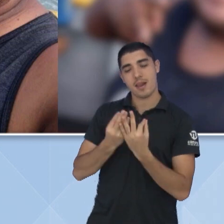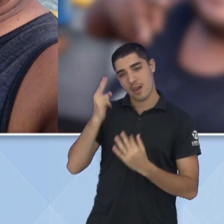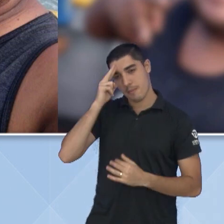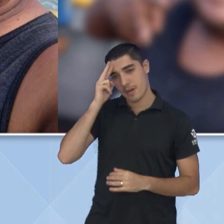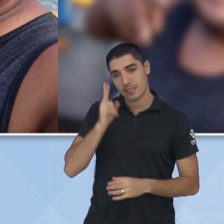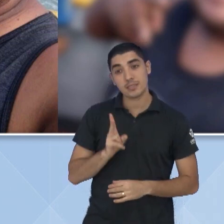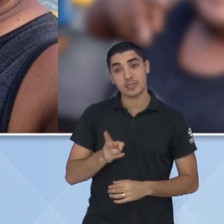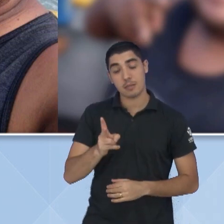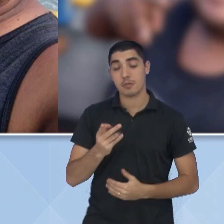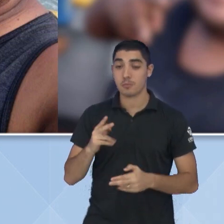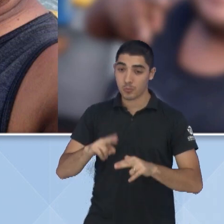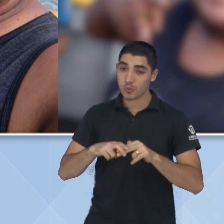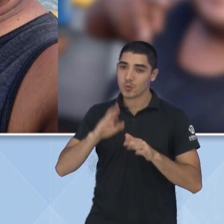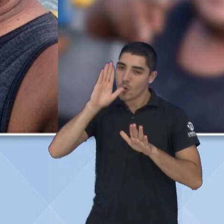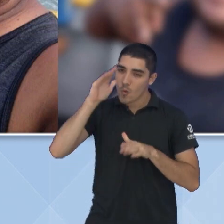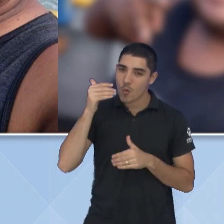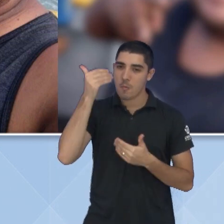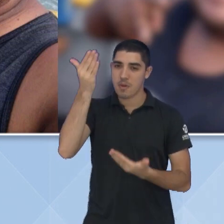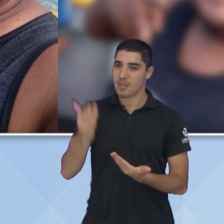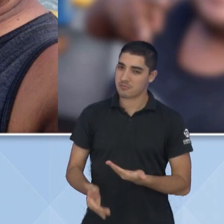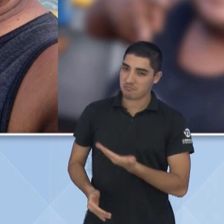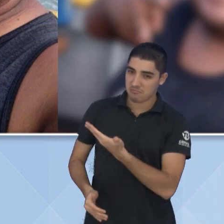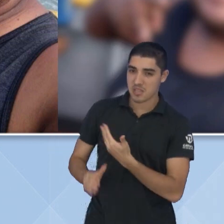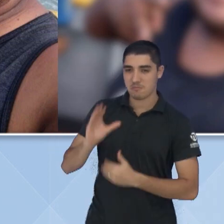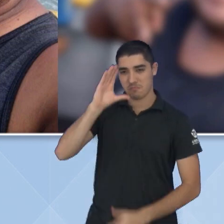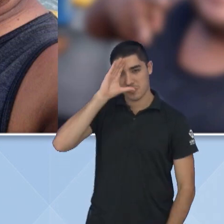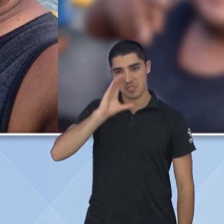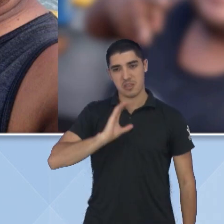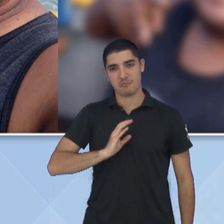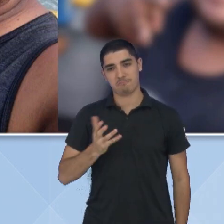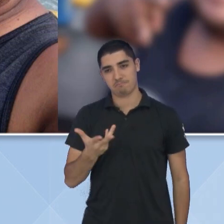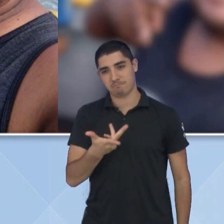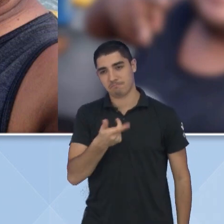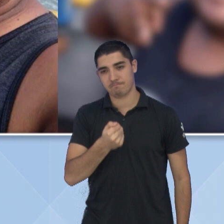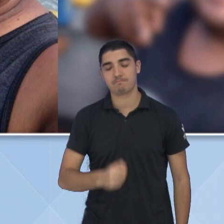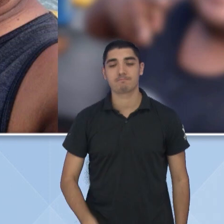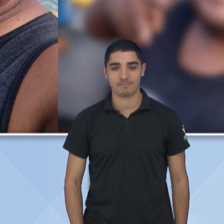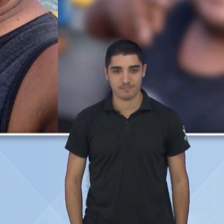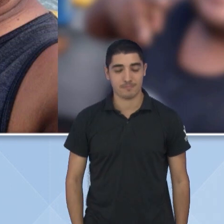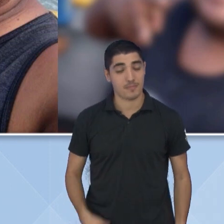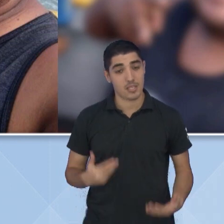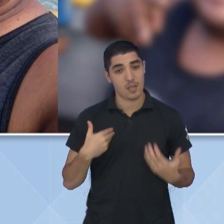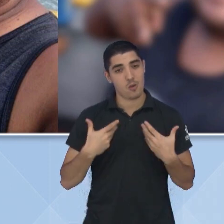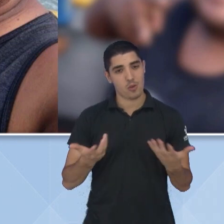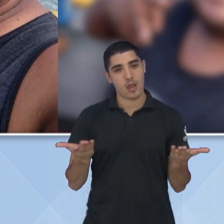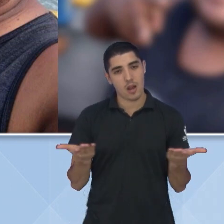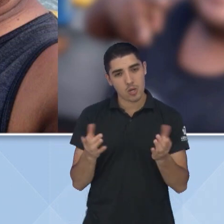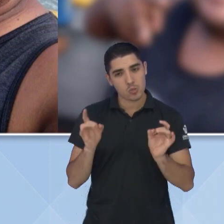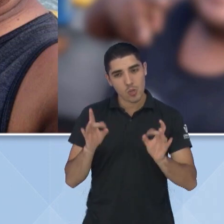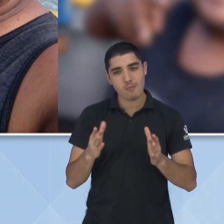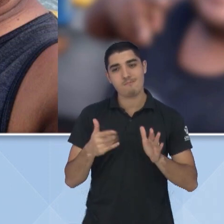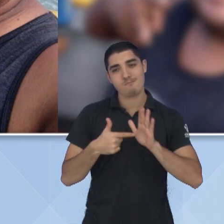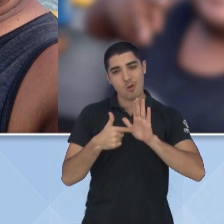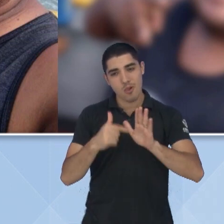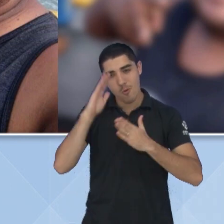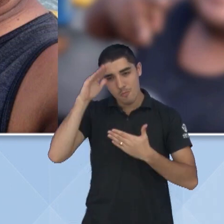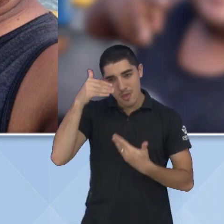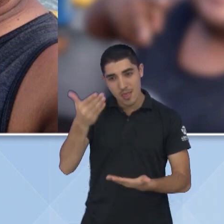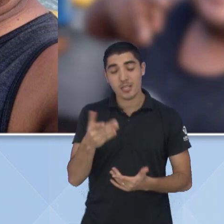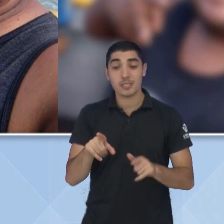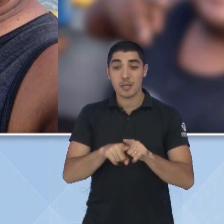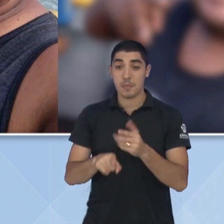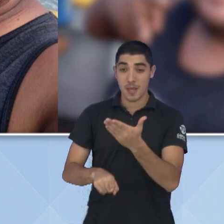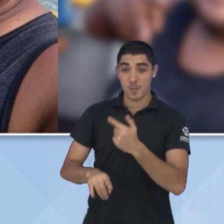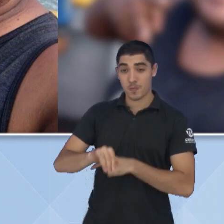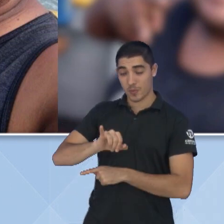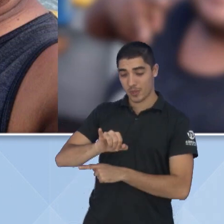a este grande exemplo de cidadão. Então, eu queria aqui deixar a minha homenagem, eu queria falar assim com o Israel, trabalhei